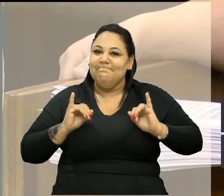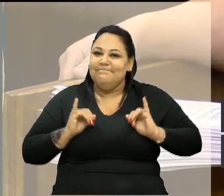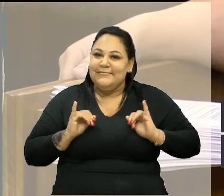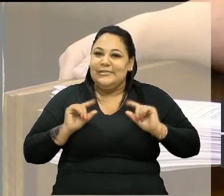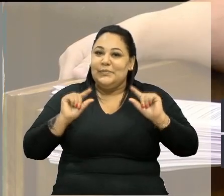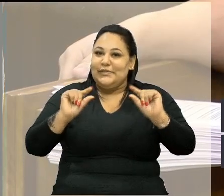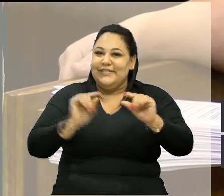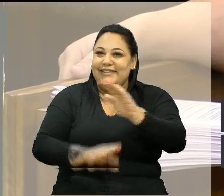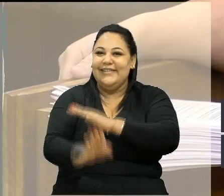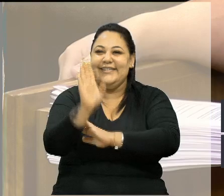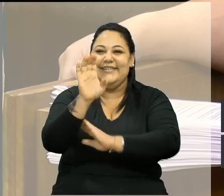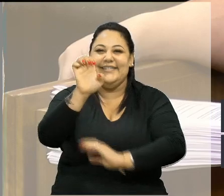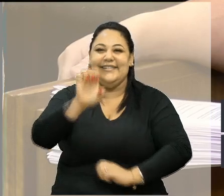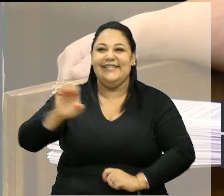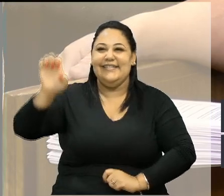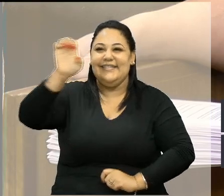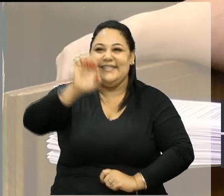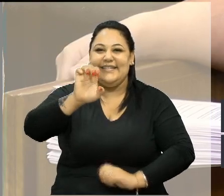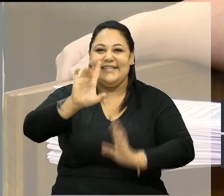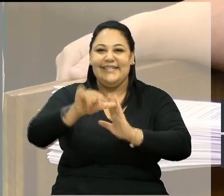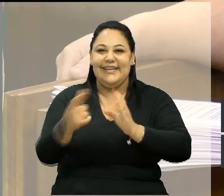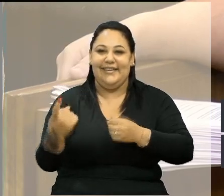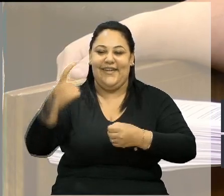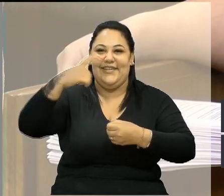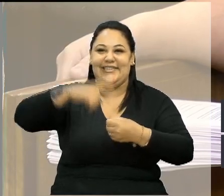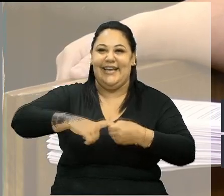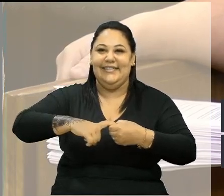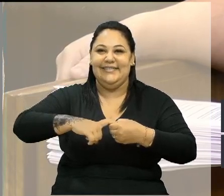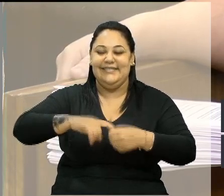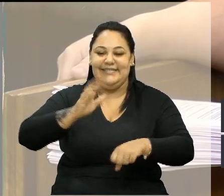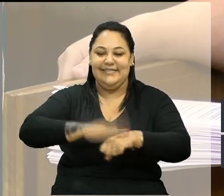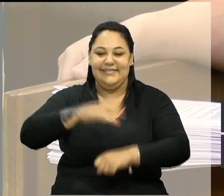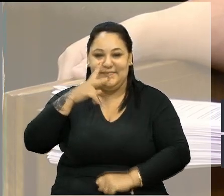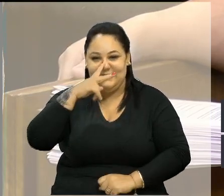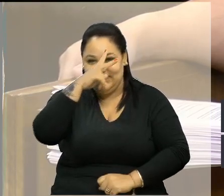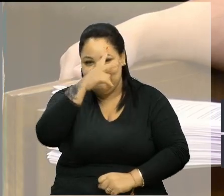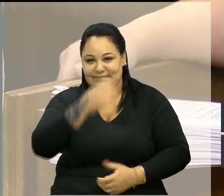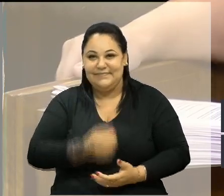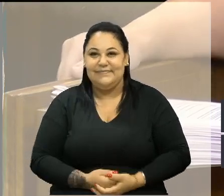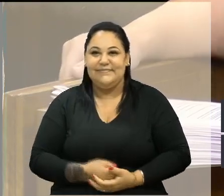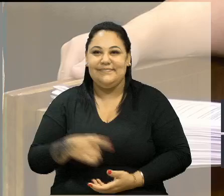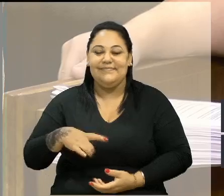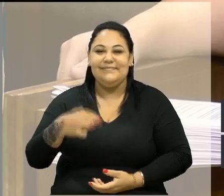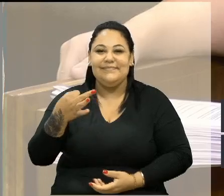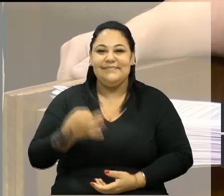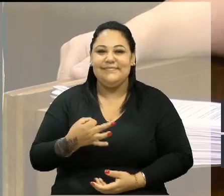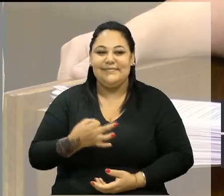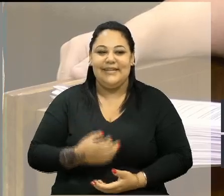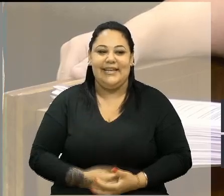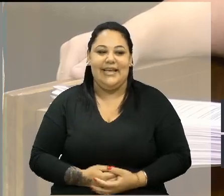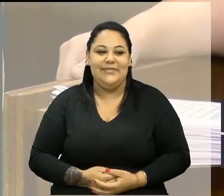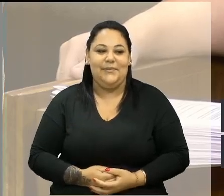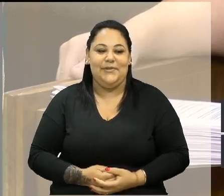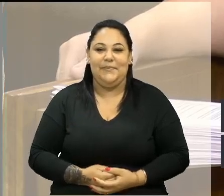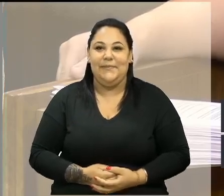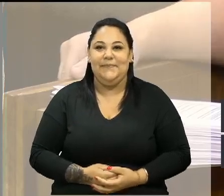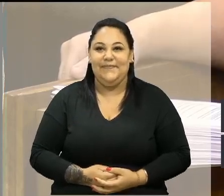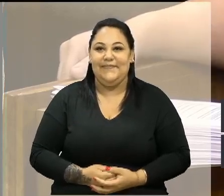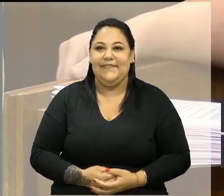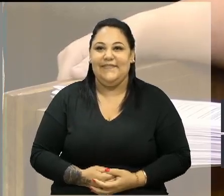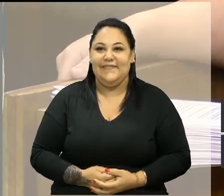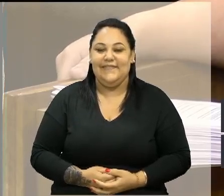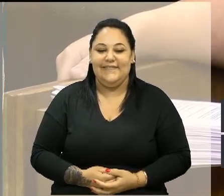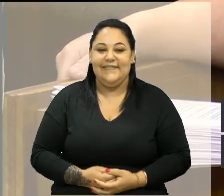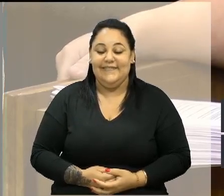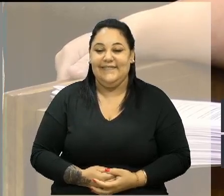para a Europa e depois voltar mais forte ainda. Tenho certeza absoluta disso. Vereador Zé D'Ambrosio, um amigo